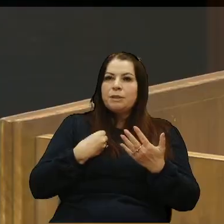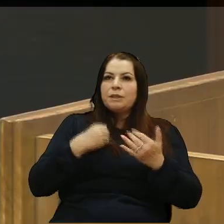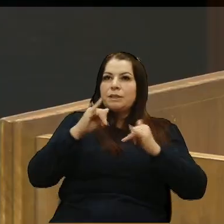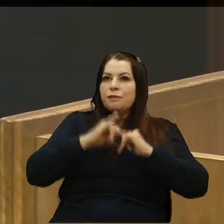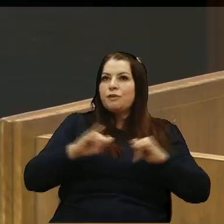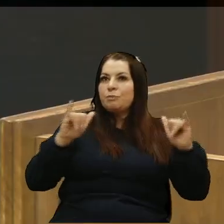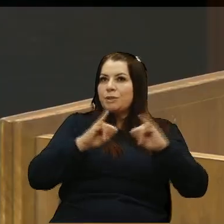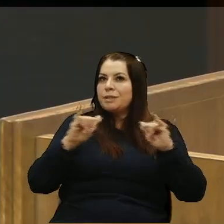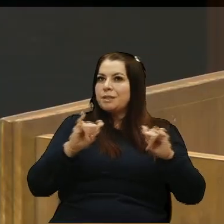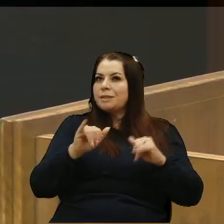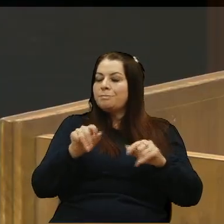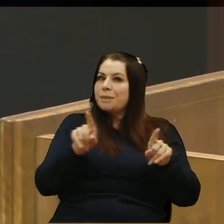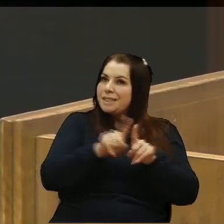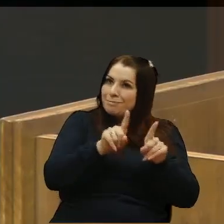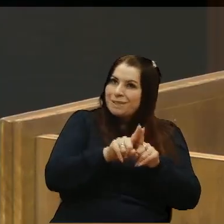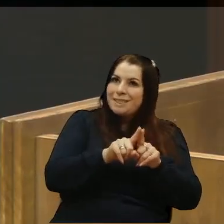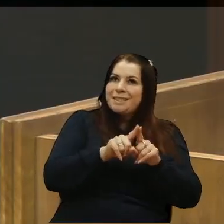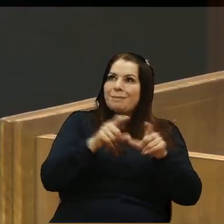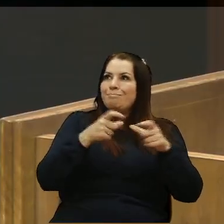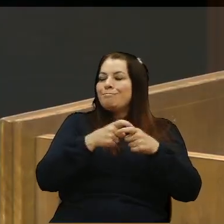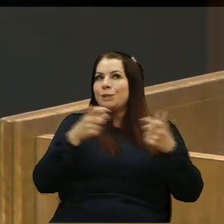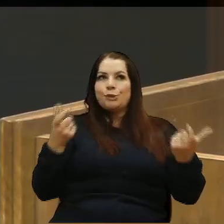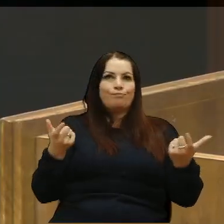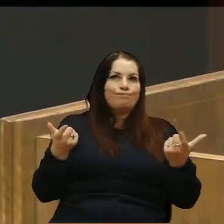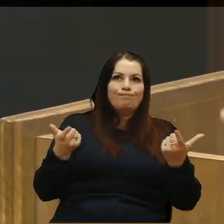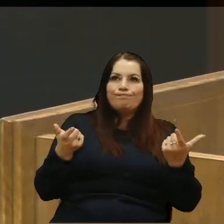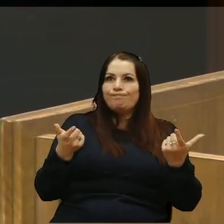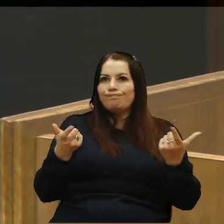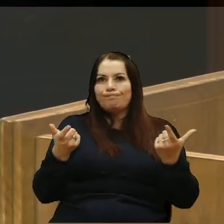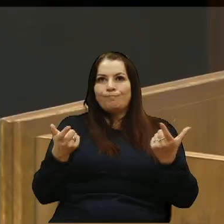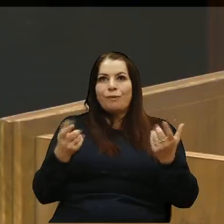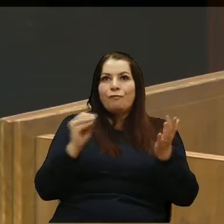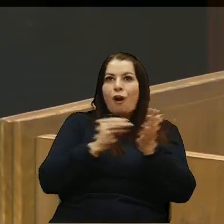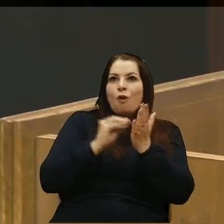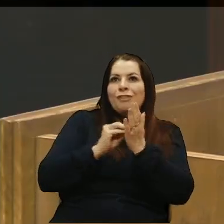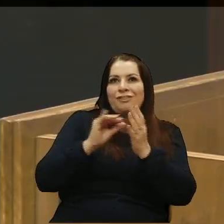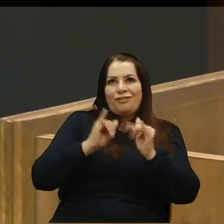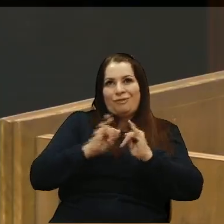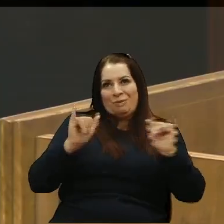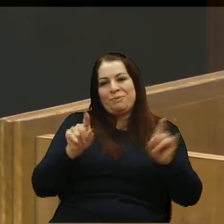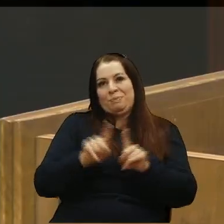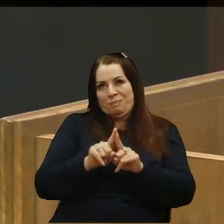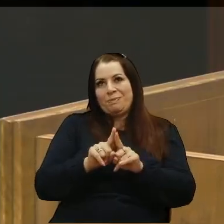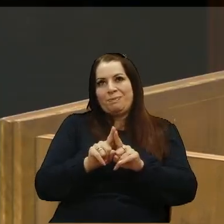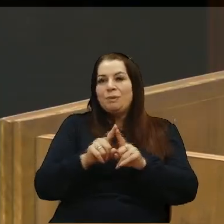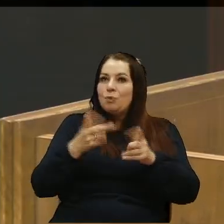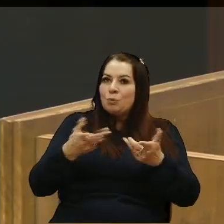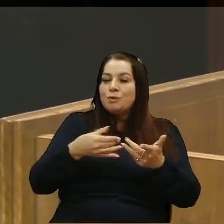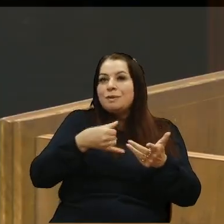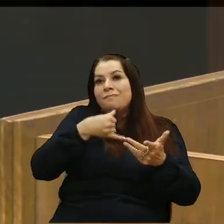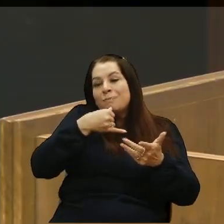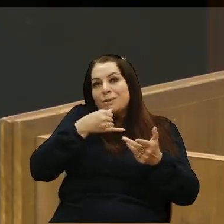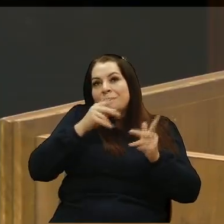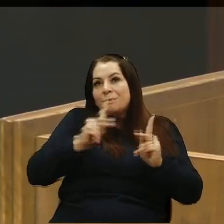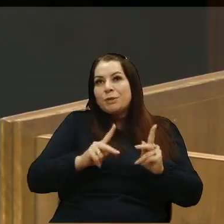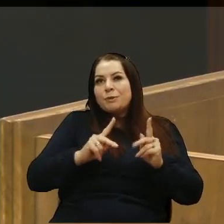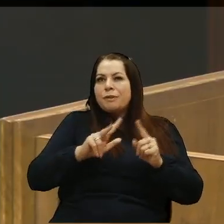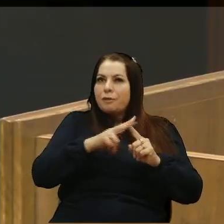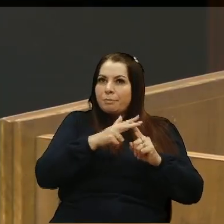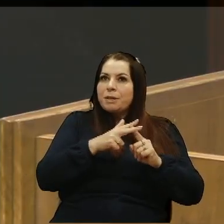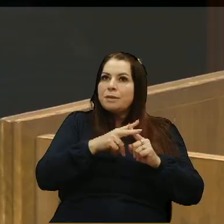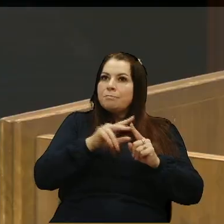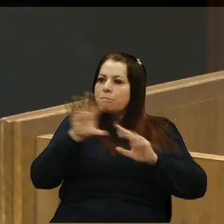informação, mas ao mesmo tempo é a era da grande desinformação. E é onde, infelizmente, as pessoas têm as ferramentas para